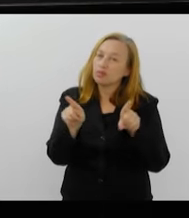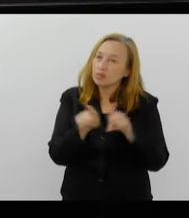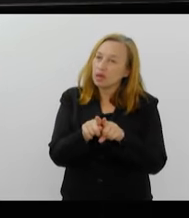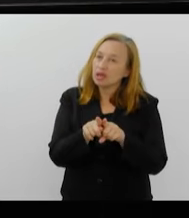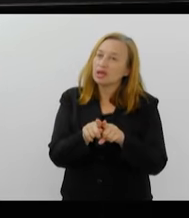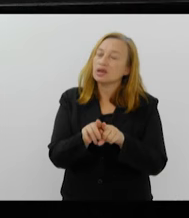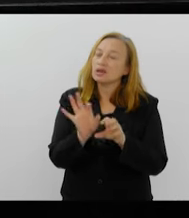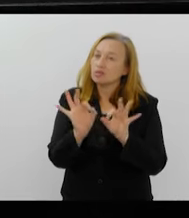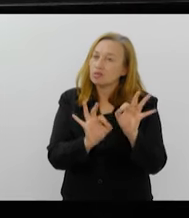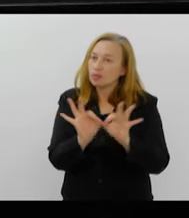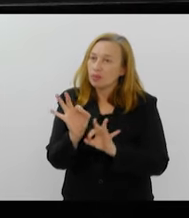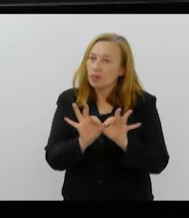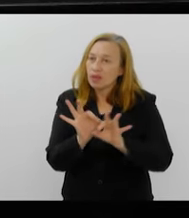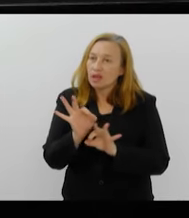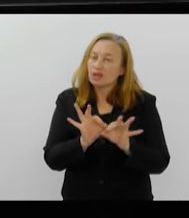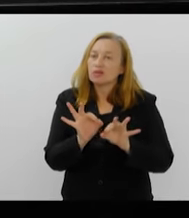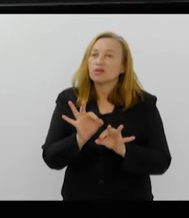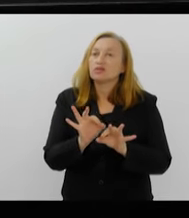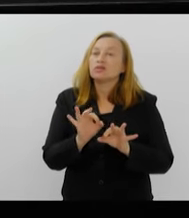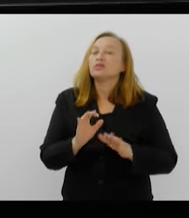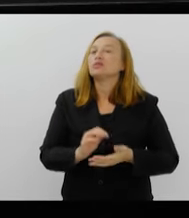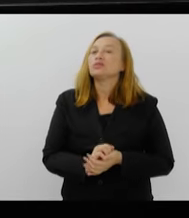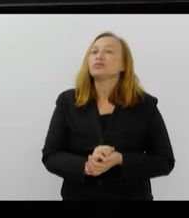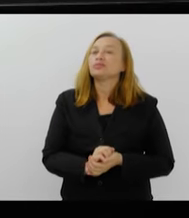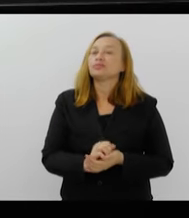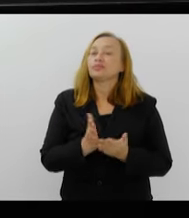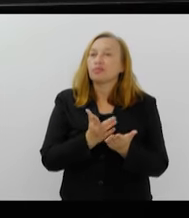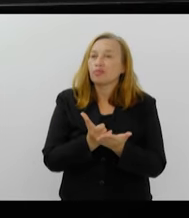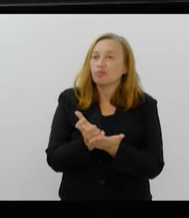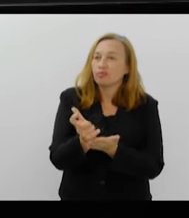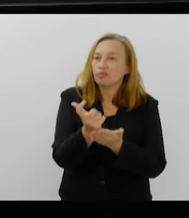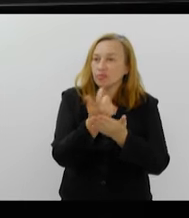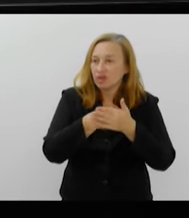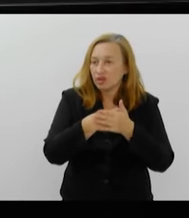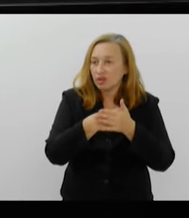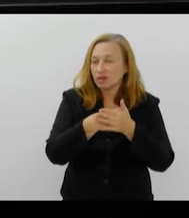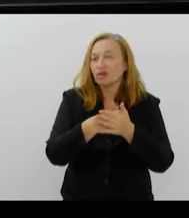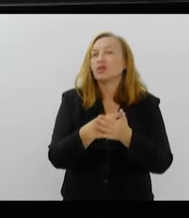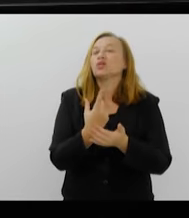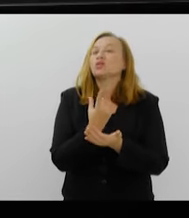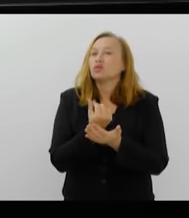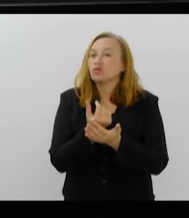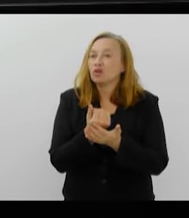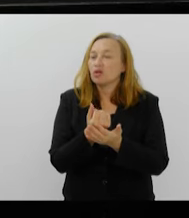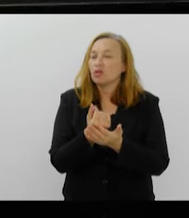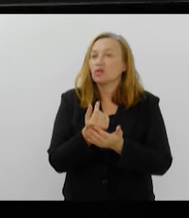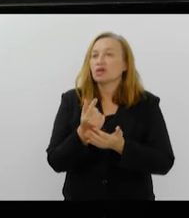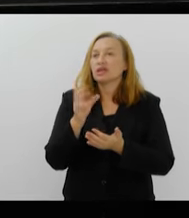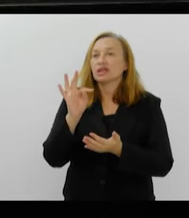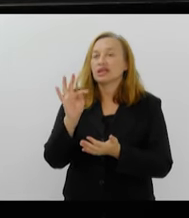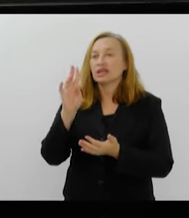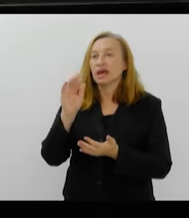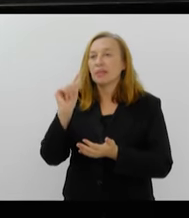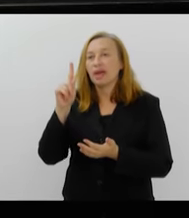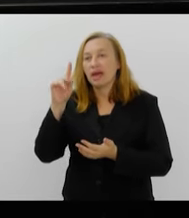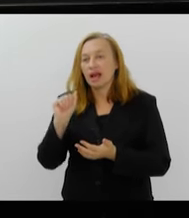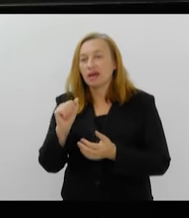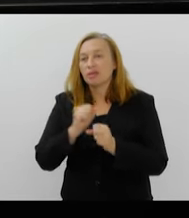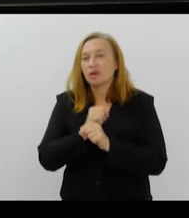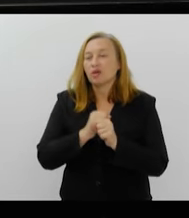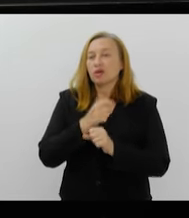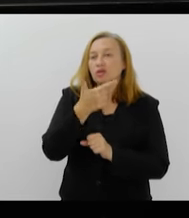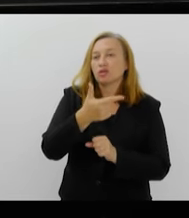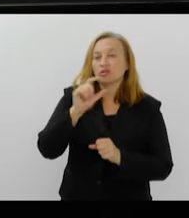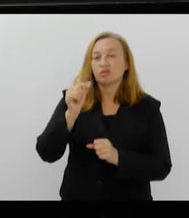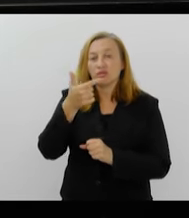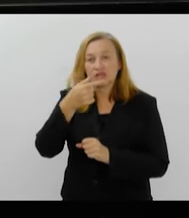projetada sobre as métricas específicas dos tributos e atualizações dos valores da tabela FIPE para o ano de